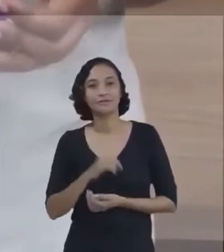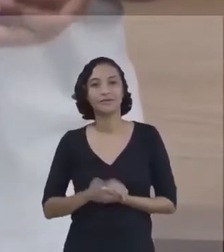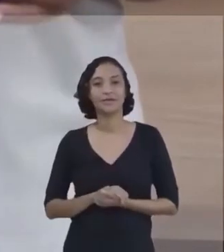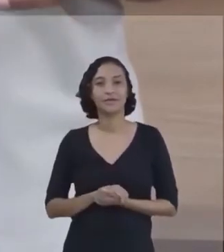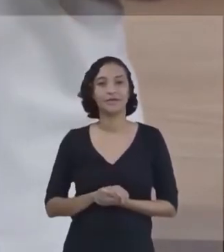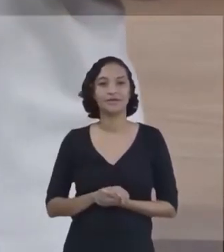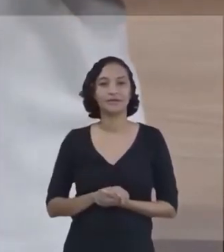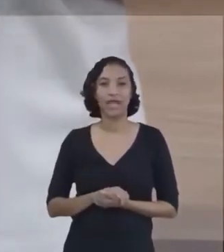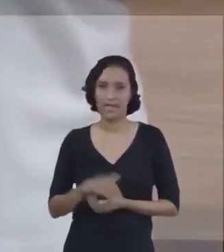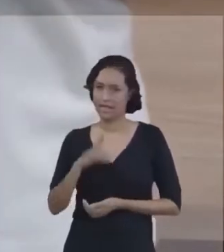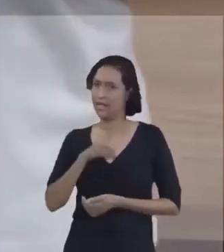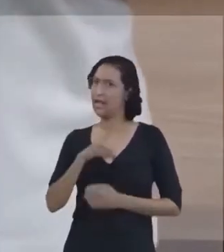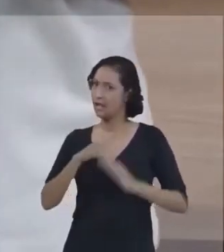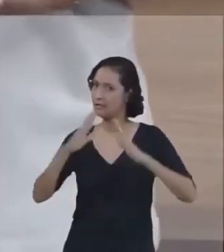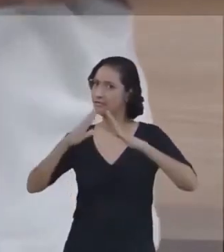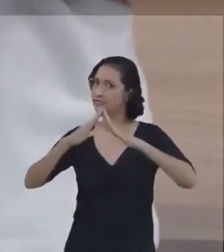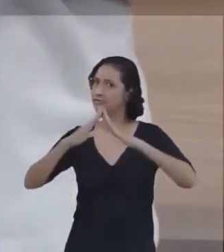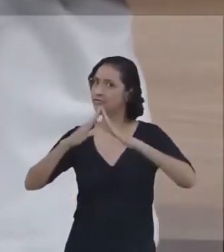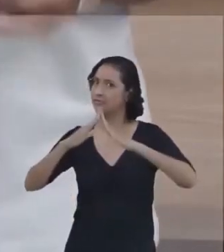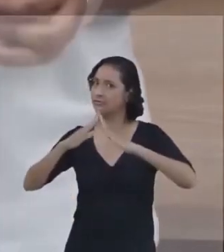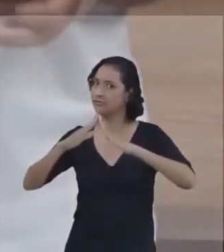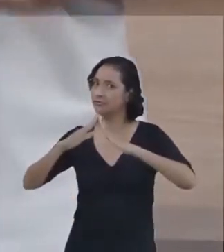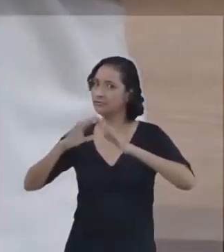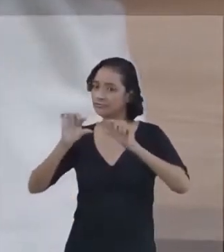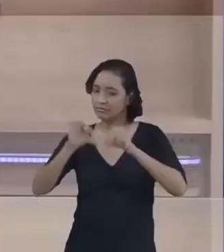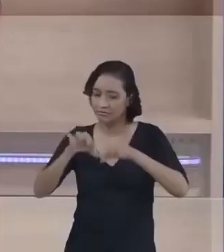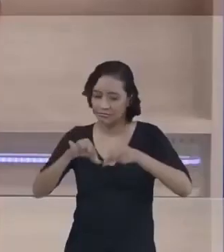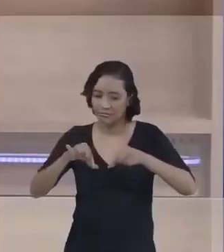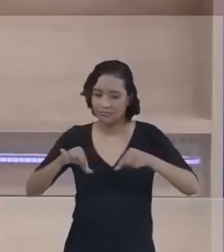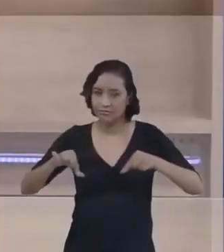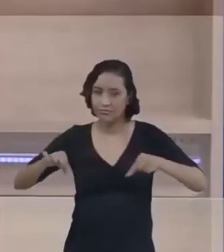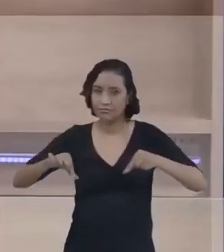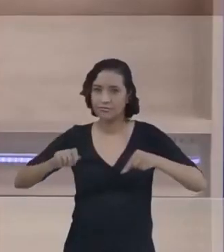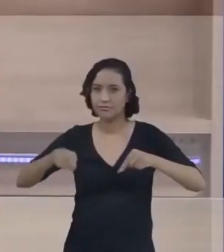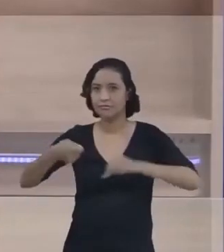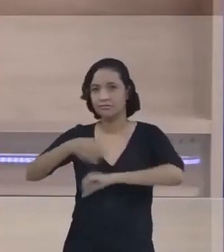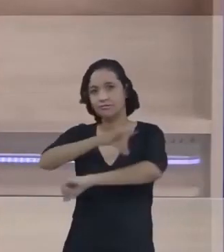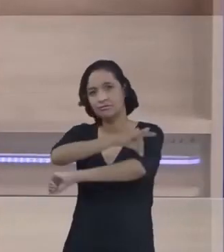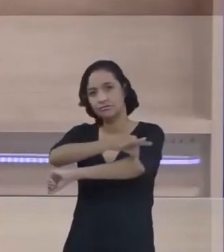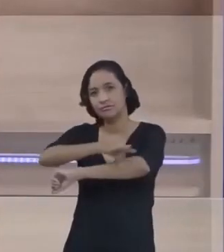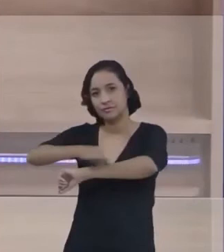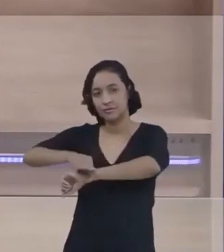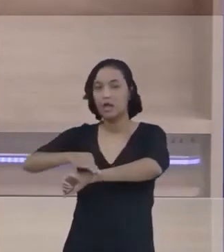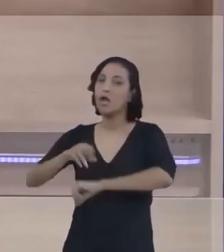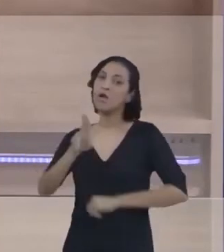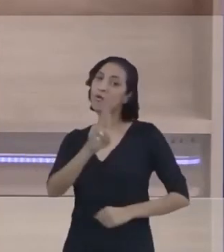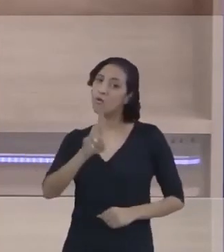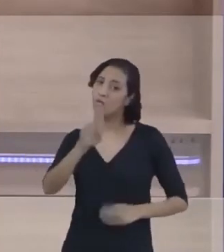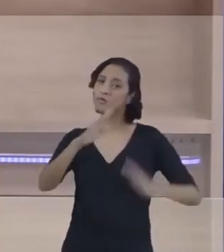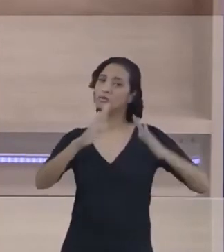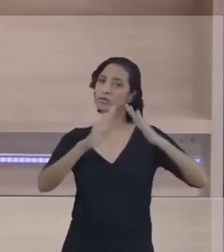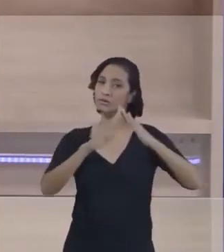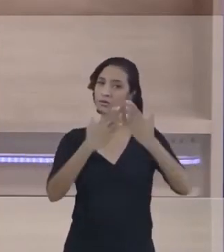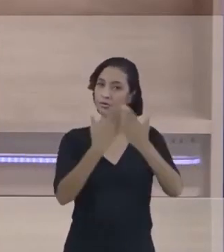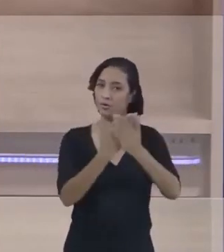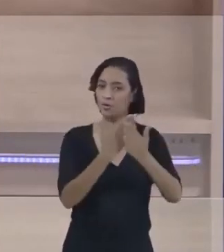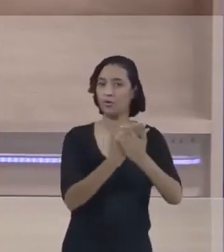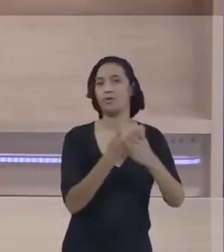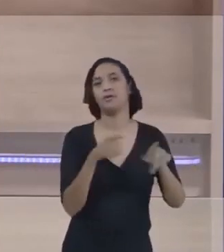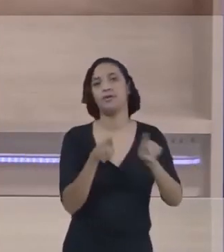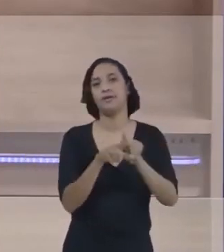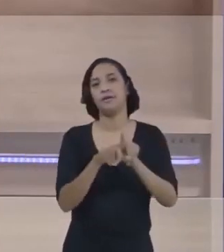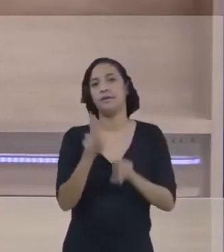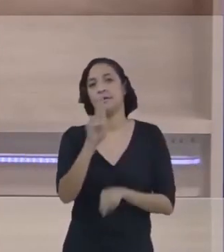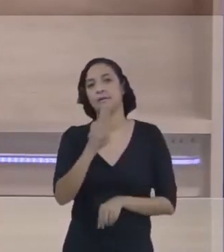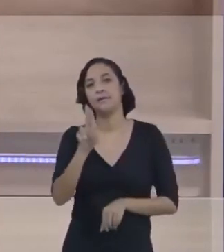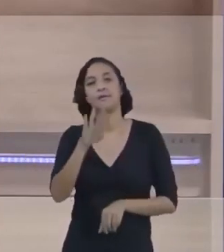uma régua em casa. Também é muito utilizado na escola, é utilizado no nosso dia a dia.